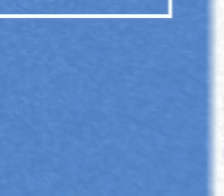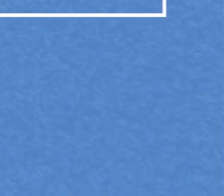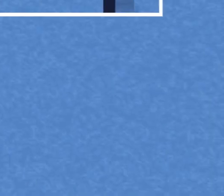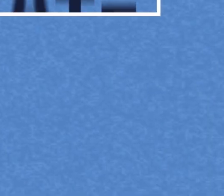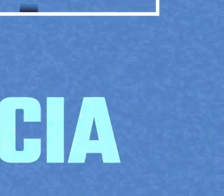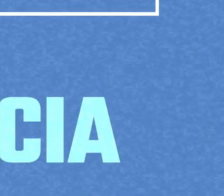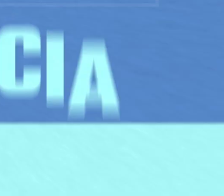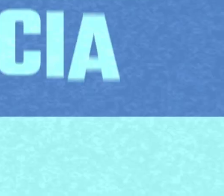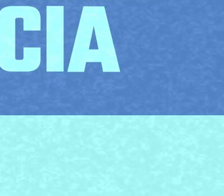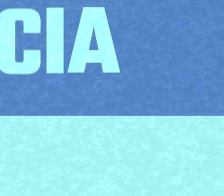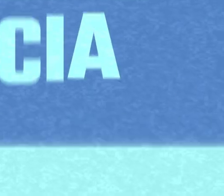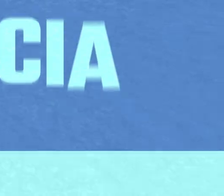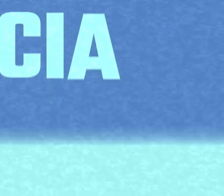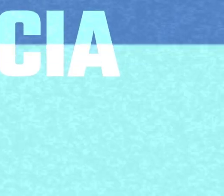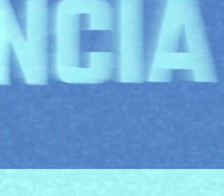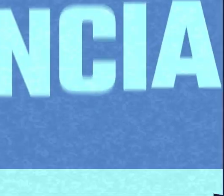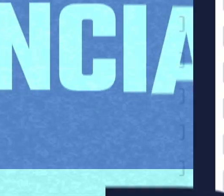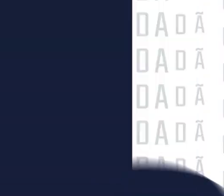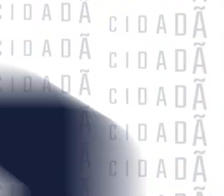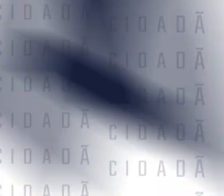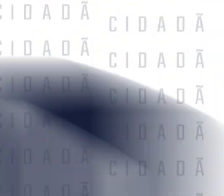instantes.